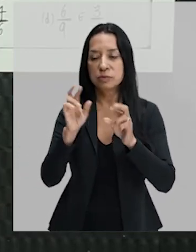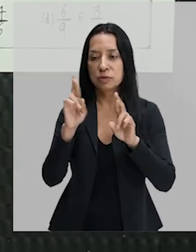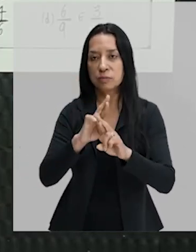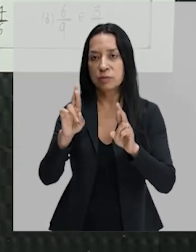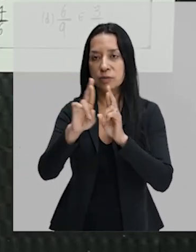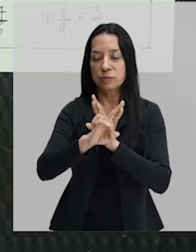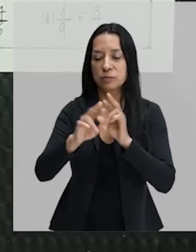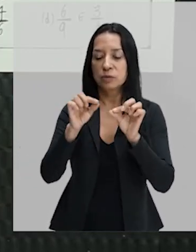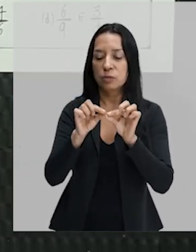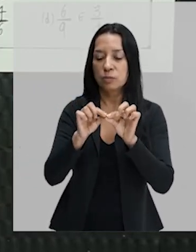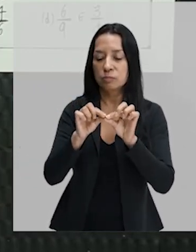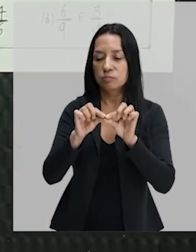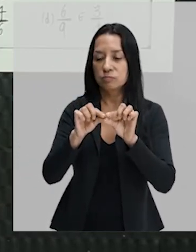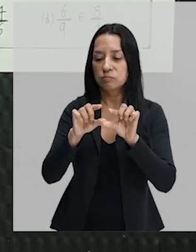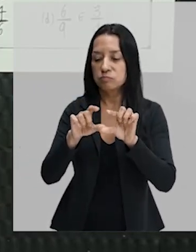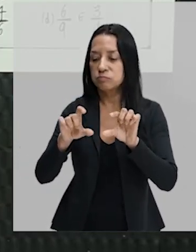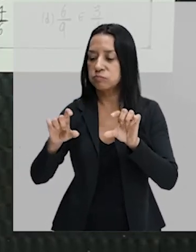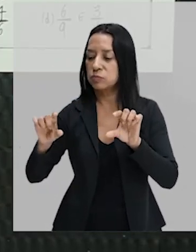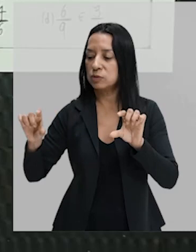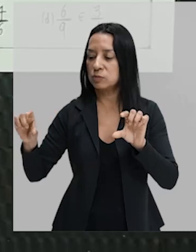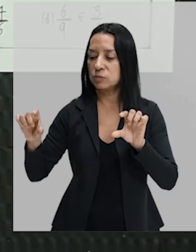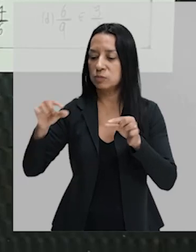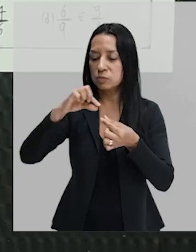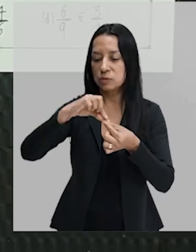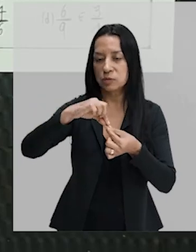a largura e o comprimento,